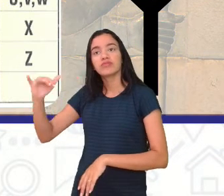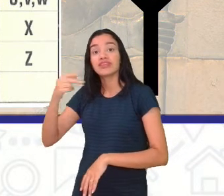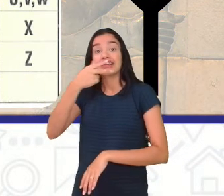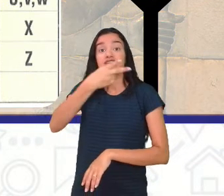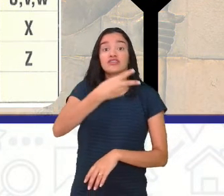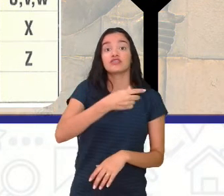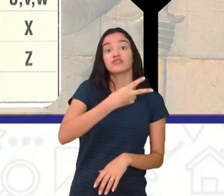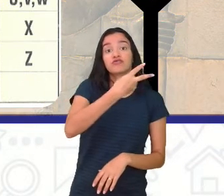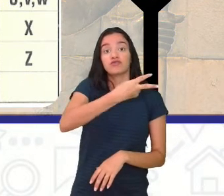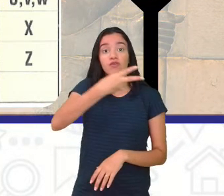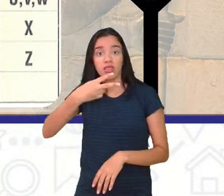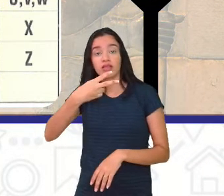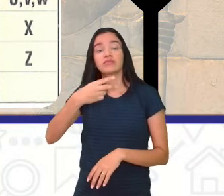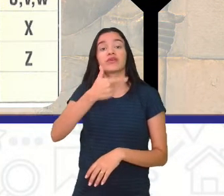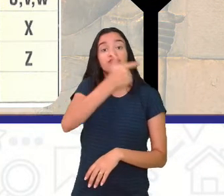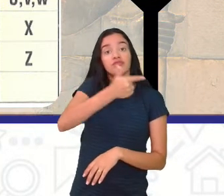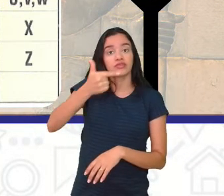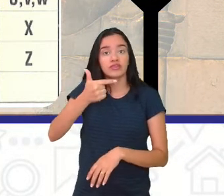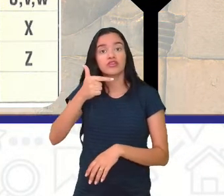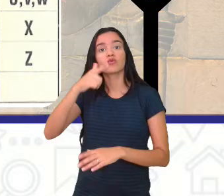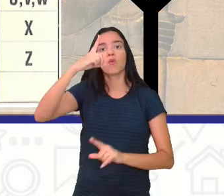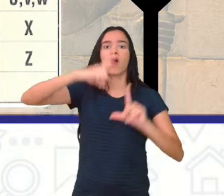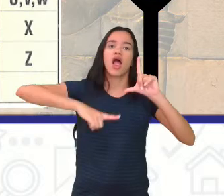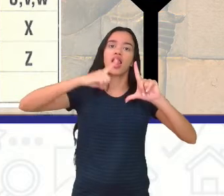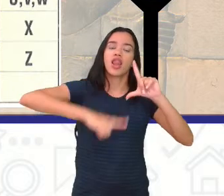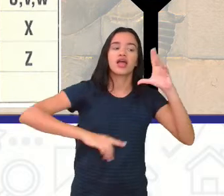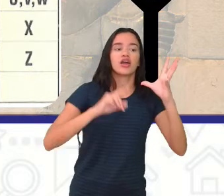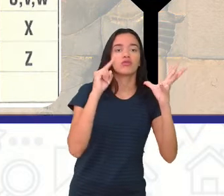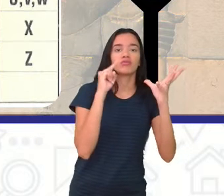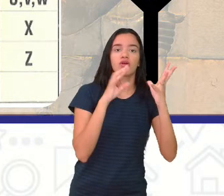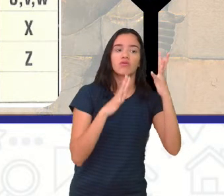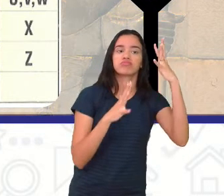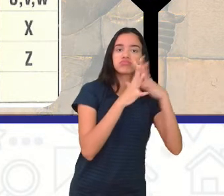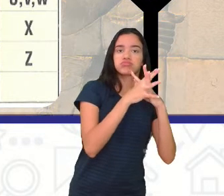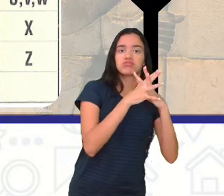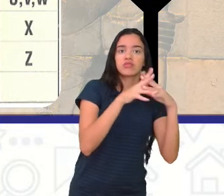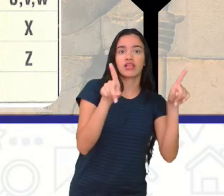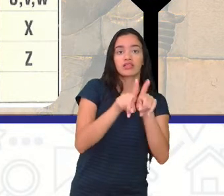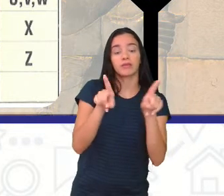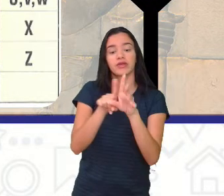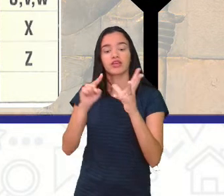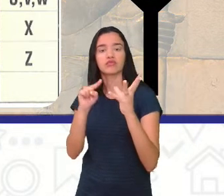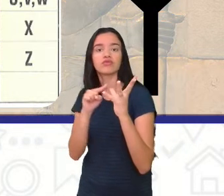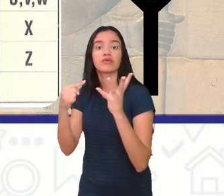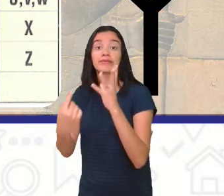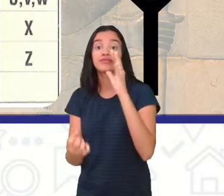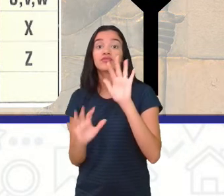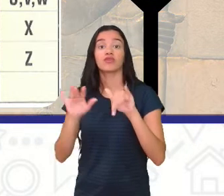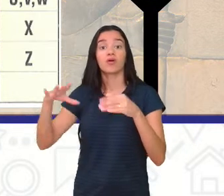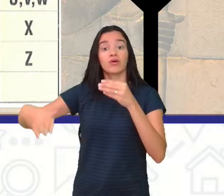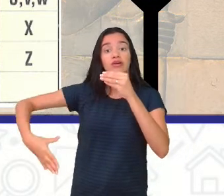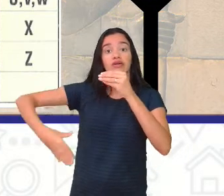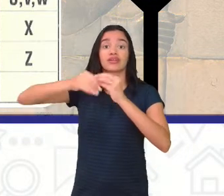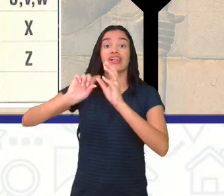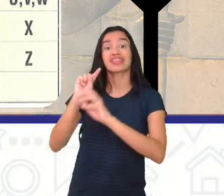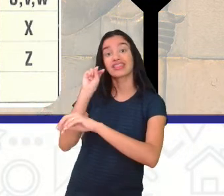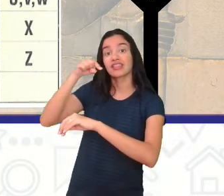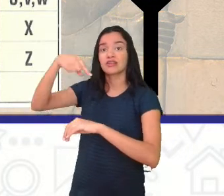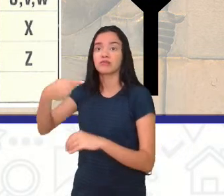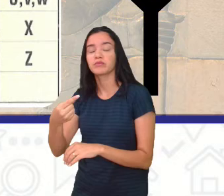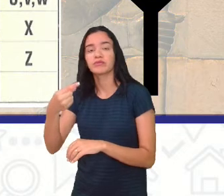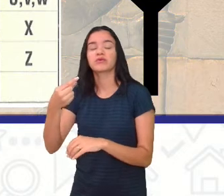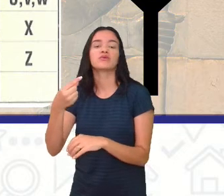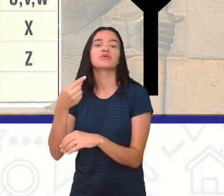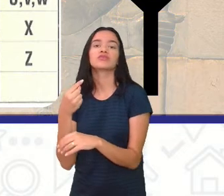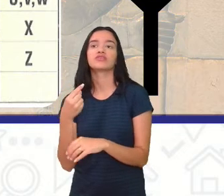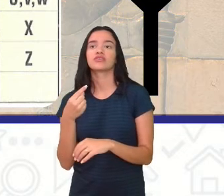22 letras, consoantes, sem vogais. Essas vogais foram acrescentadas mais na frente